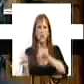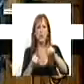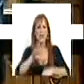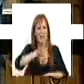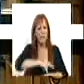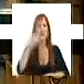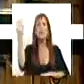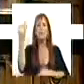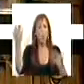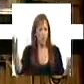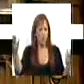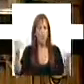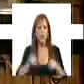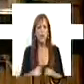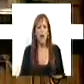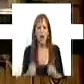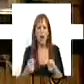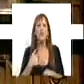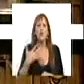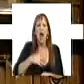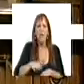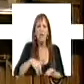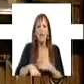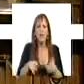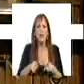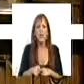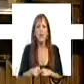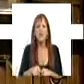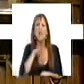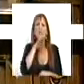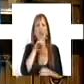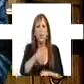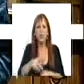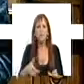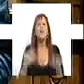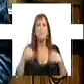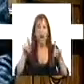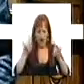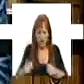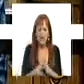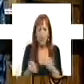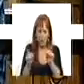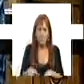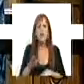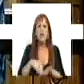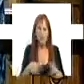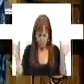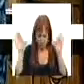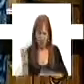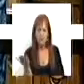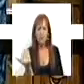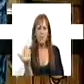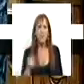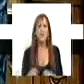em Lisboa e no Porto e a aposta que se pretende fazer para a ferrovia. Mas é ainda necessário fazer muito